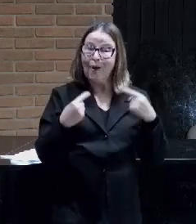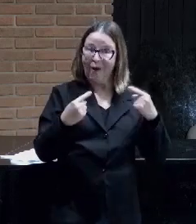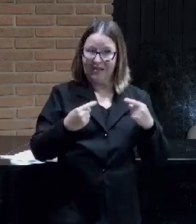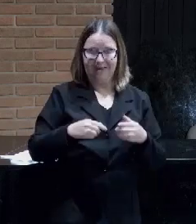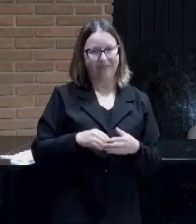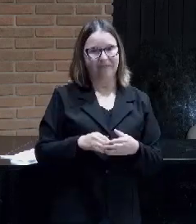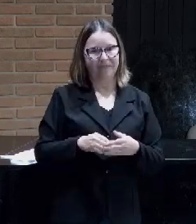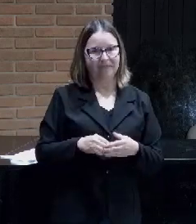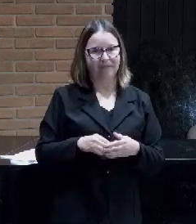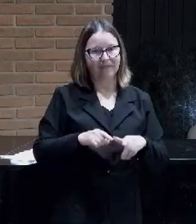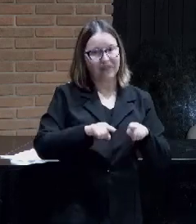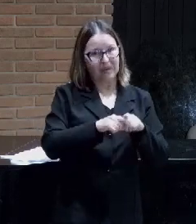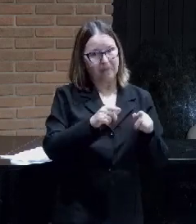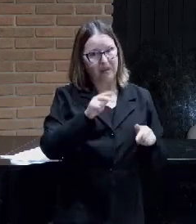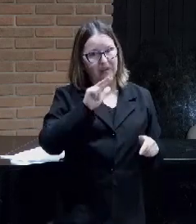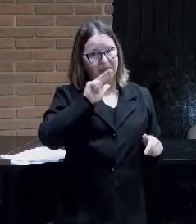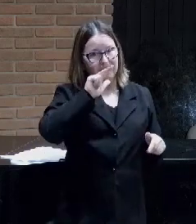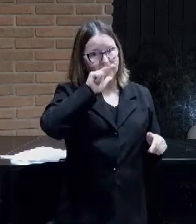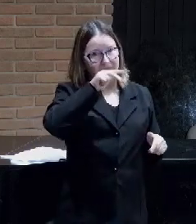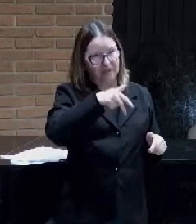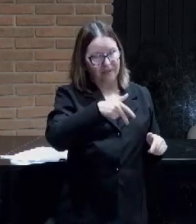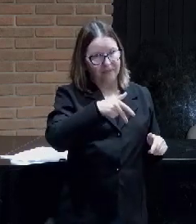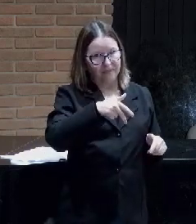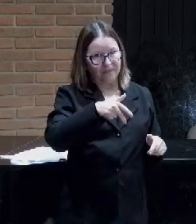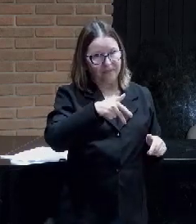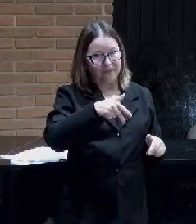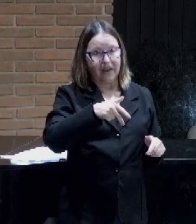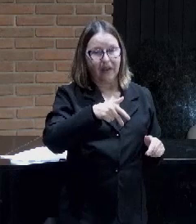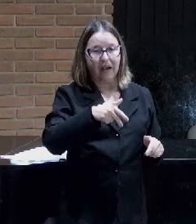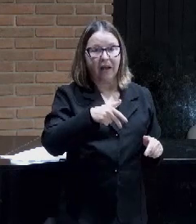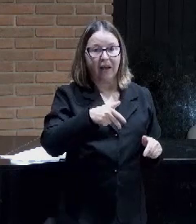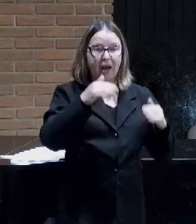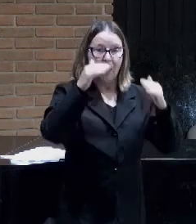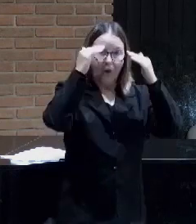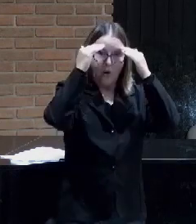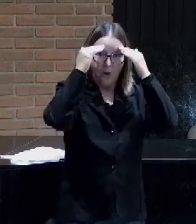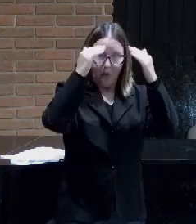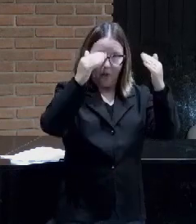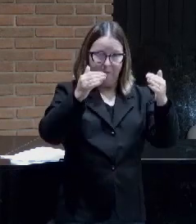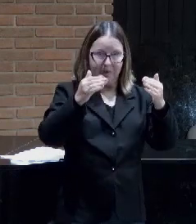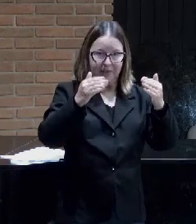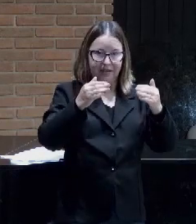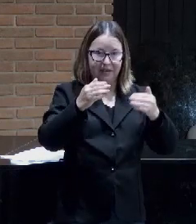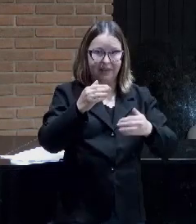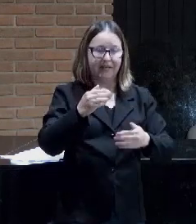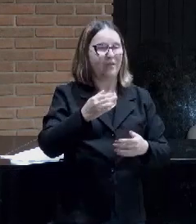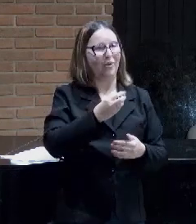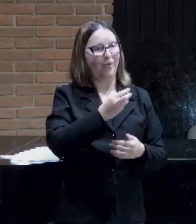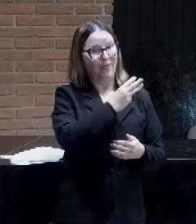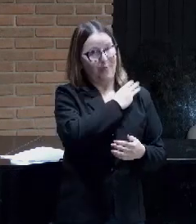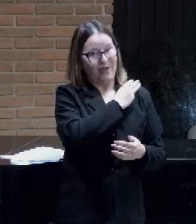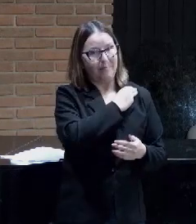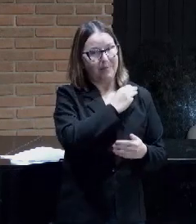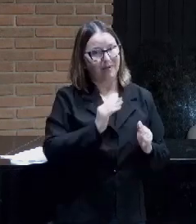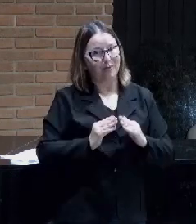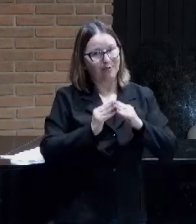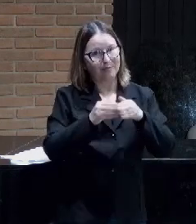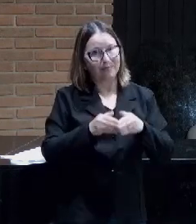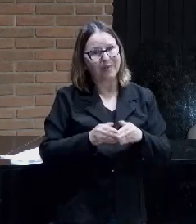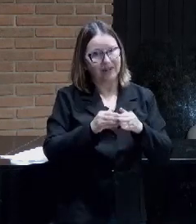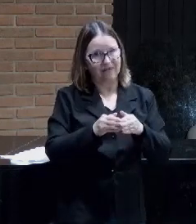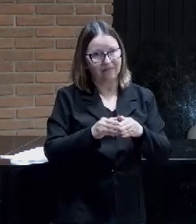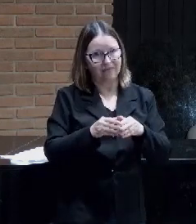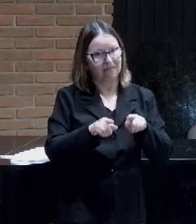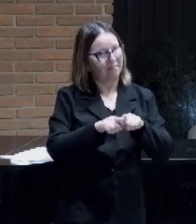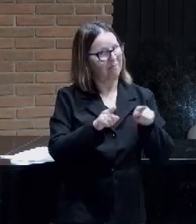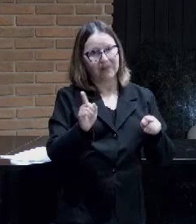Jonas escutou e obedeceu aquilo que o capitão falou, mas ele não escutou e obedeceu aquilo que Deus falou. Novamente, será que não é a